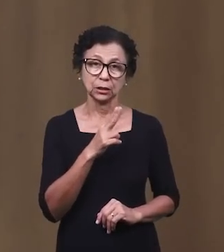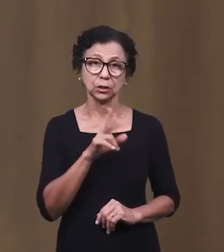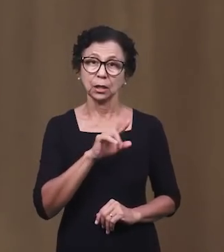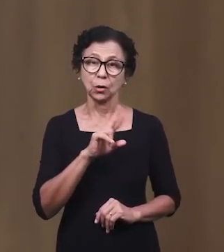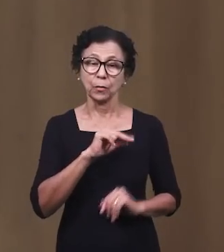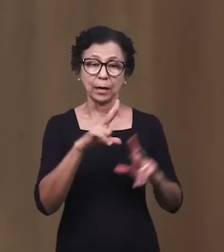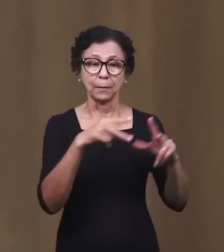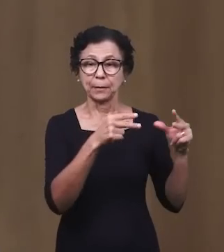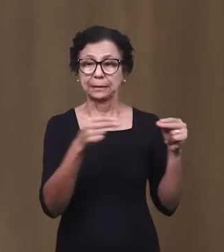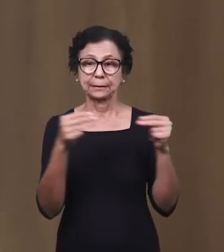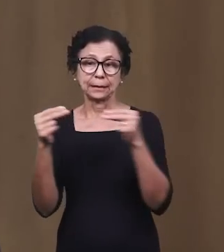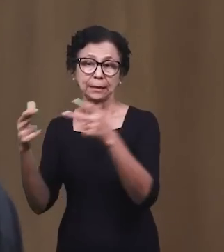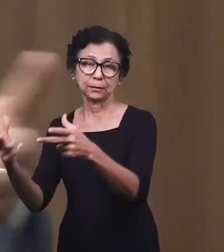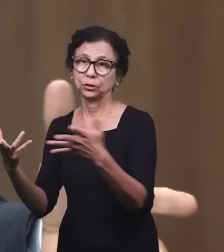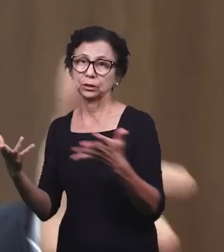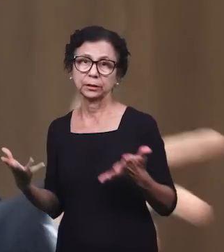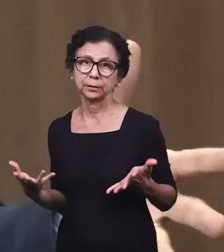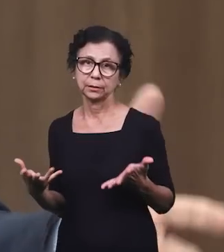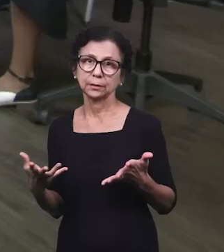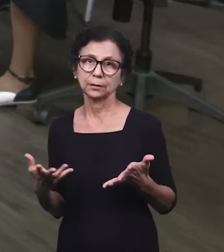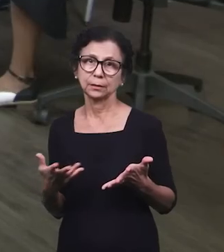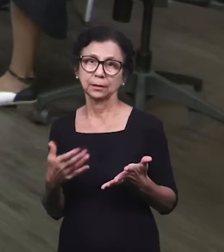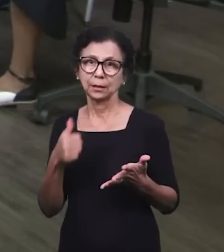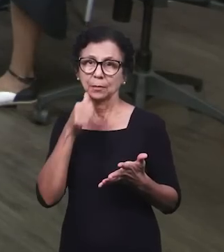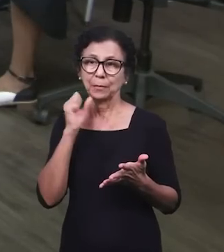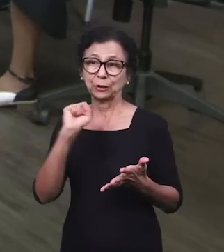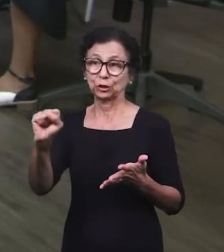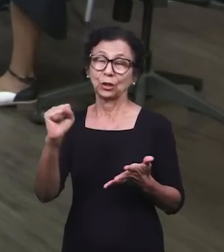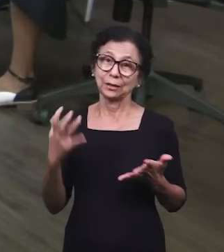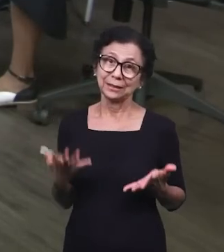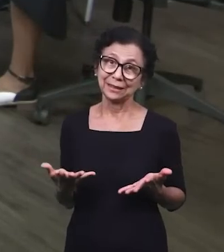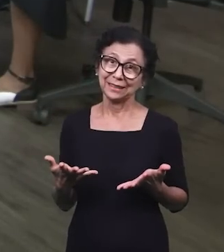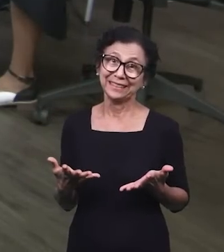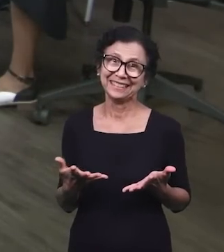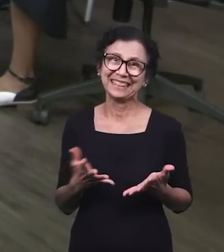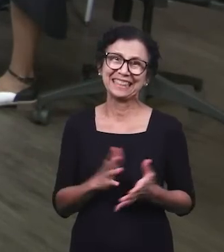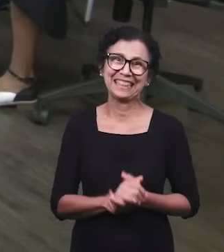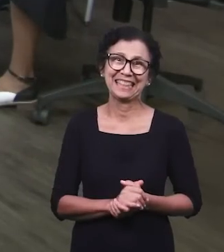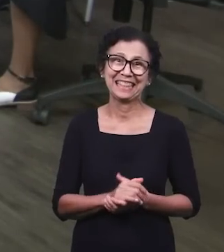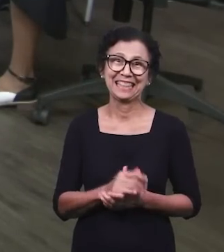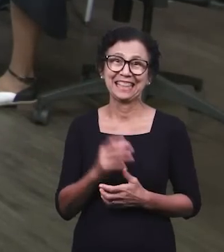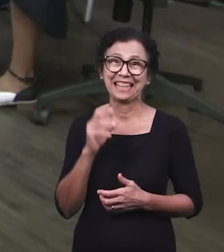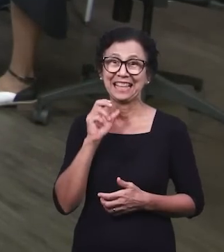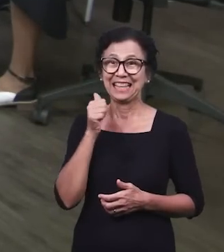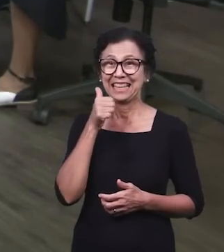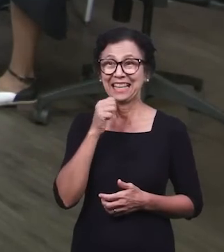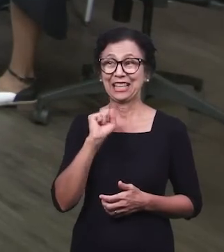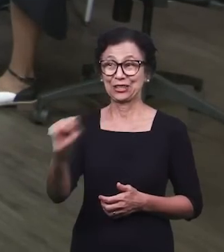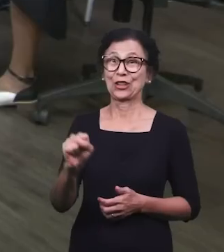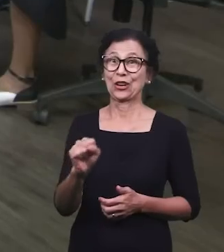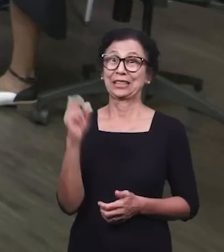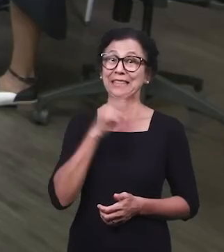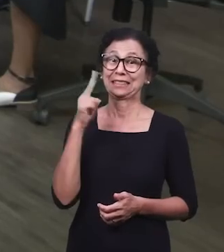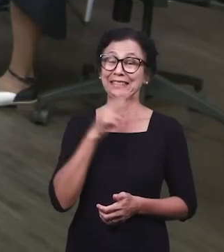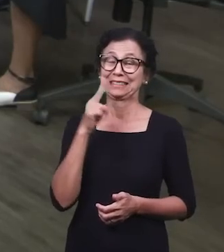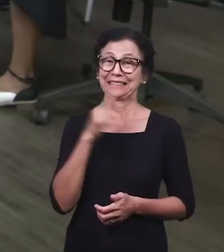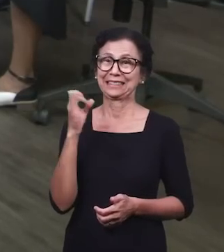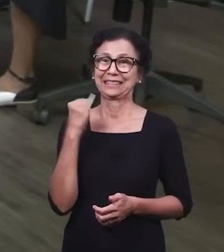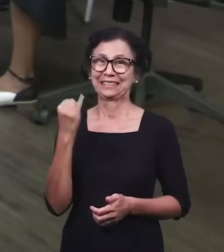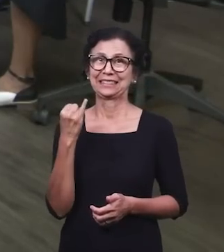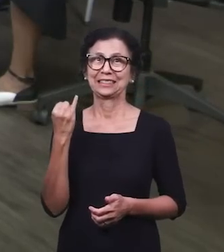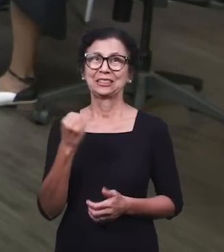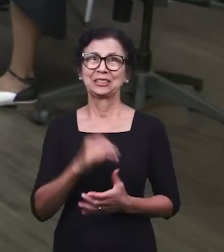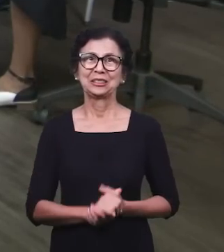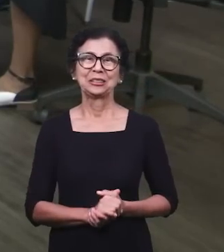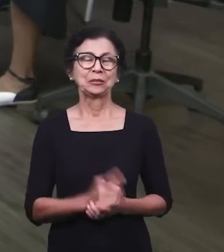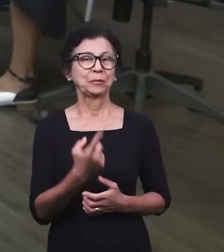da sogra com esse dinheiro, embora seja uma emergência, pastor Josias. Possa ser. Um assunto importantíssimo, não deve se